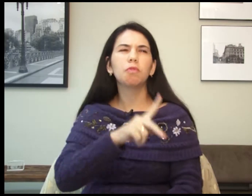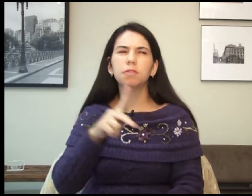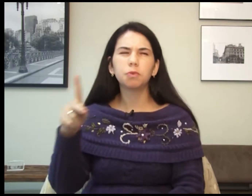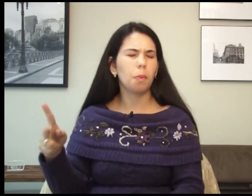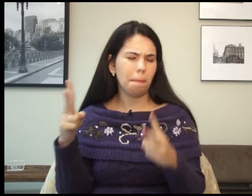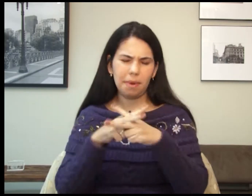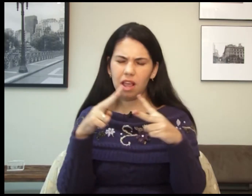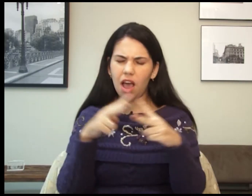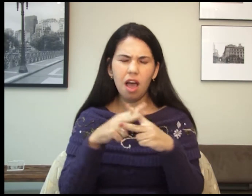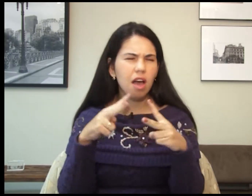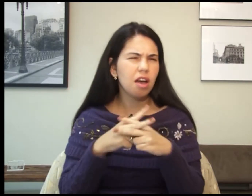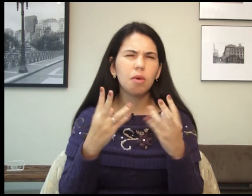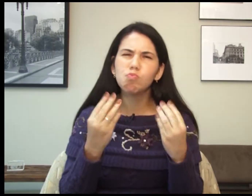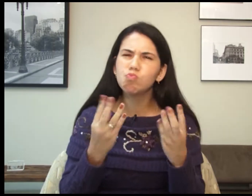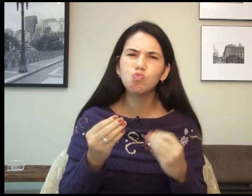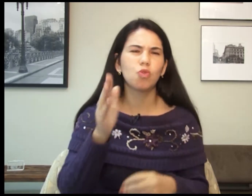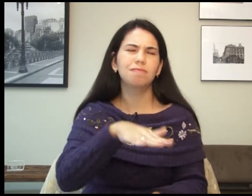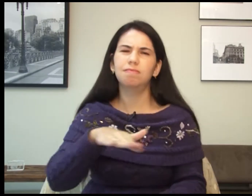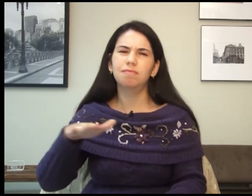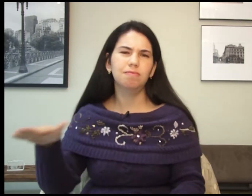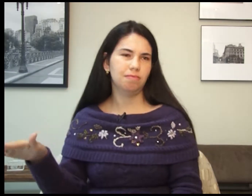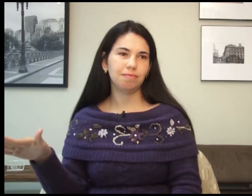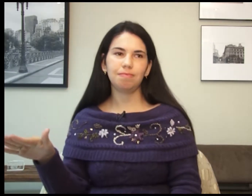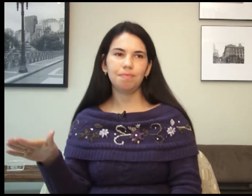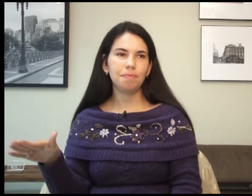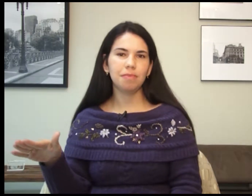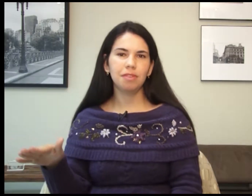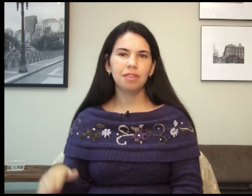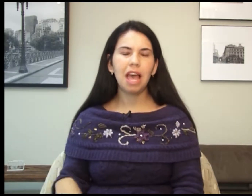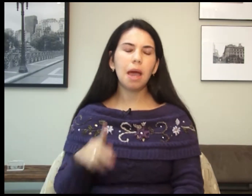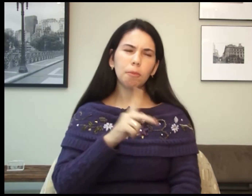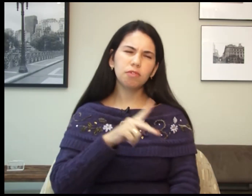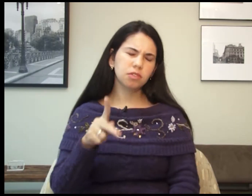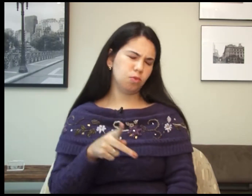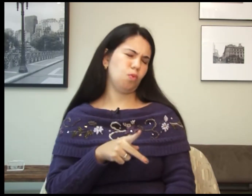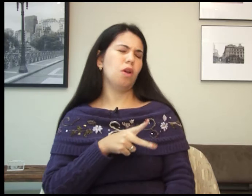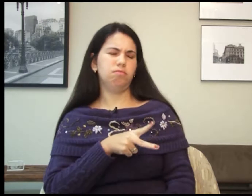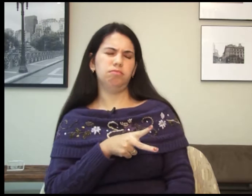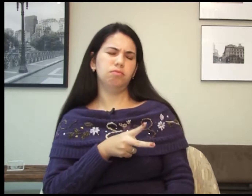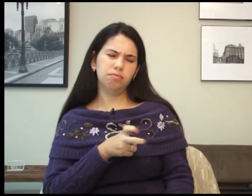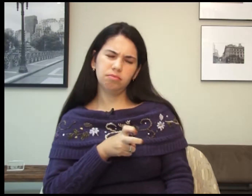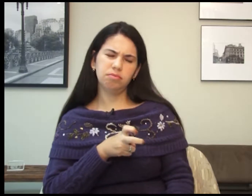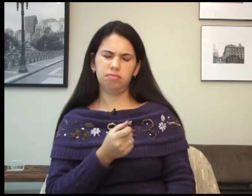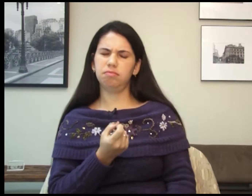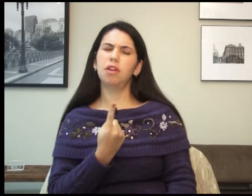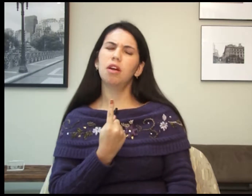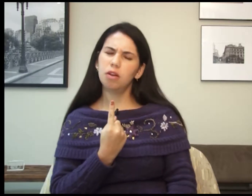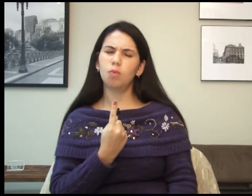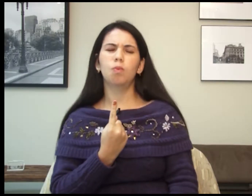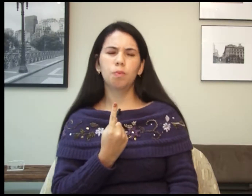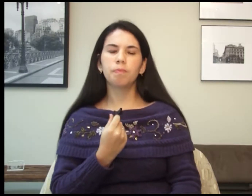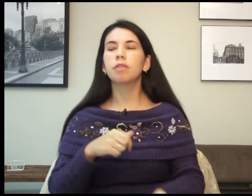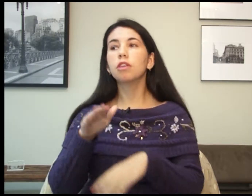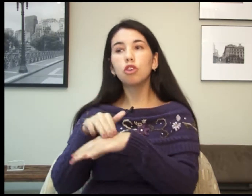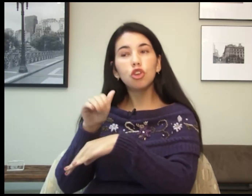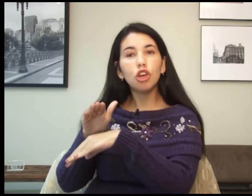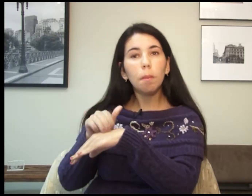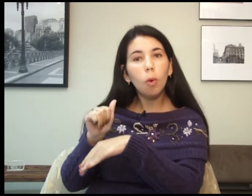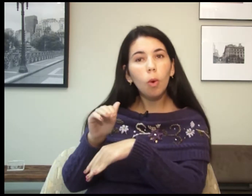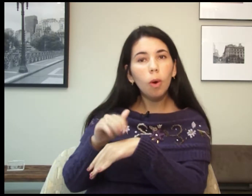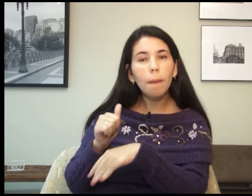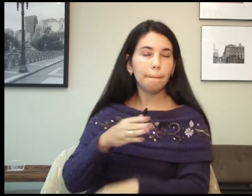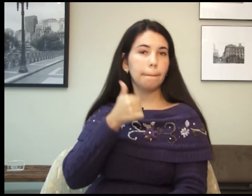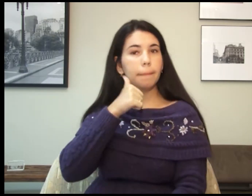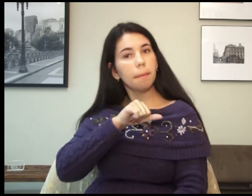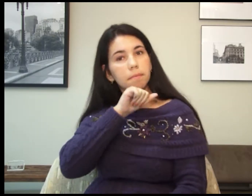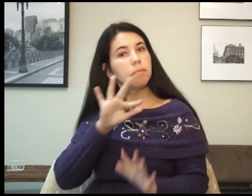Não obedecia a professora e brigava muito com as outras crianças. Então a professora achou meu comportamento